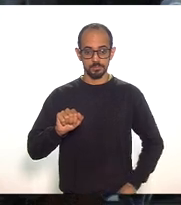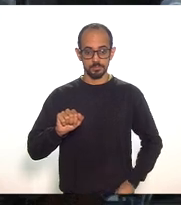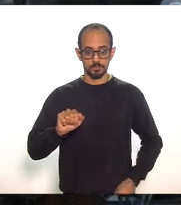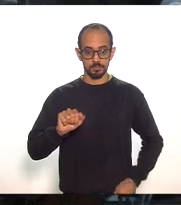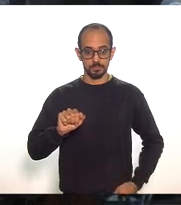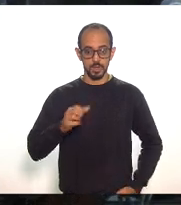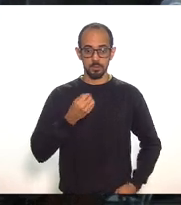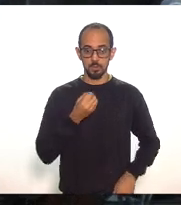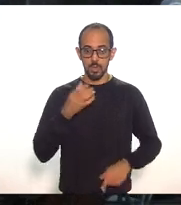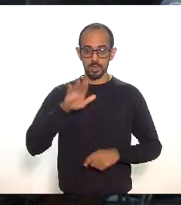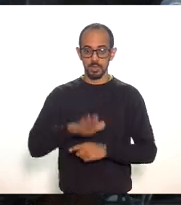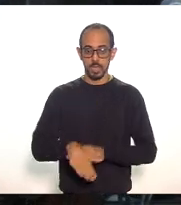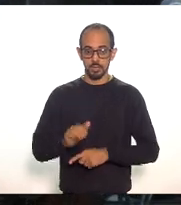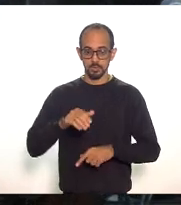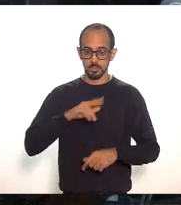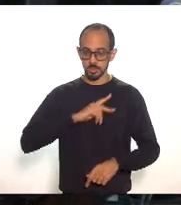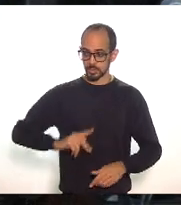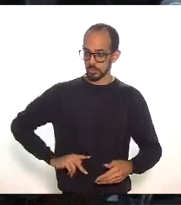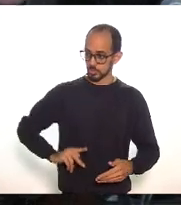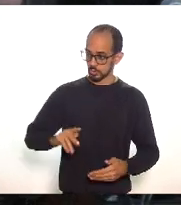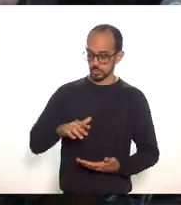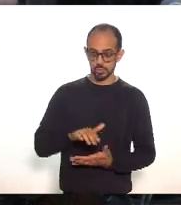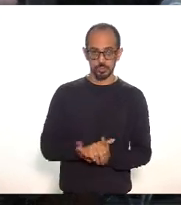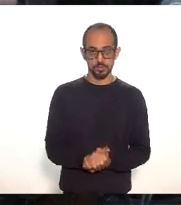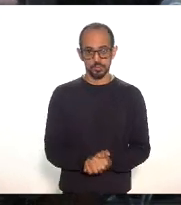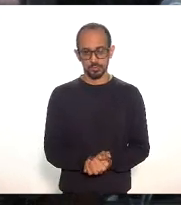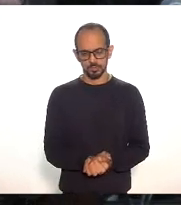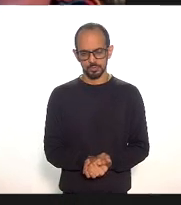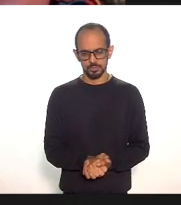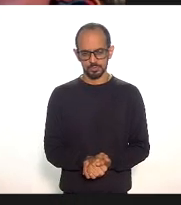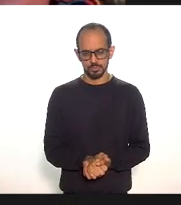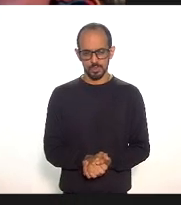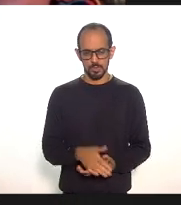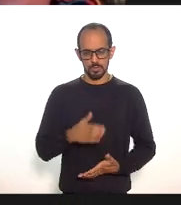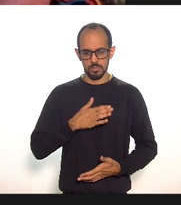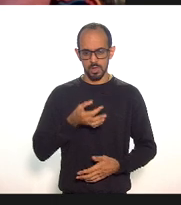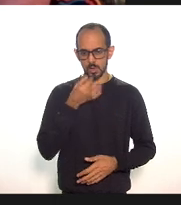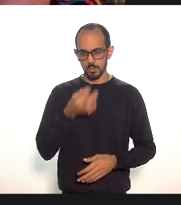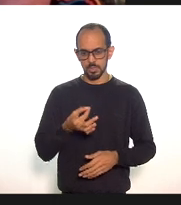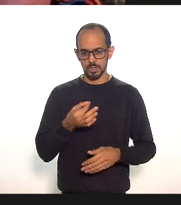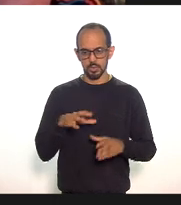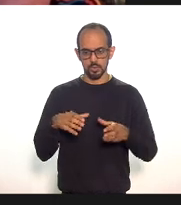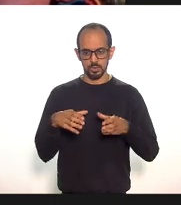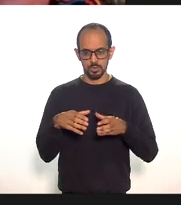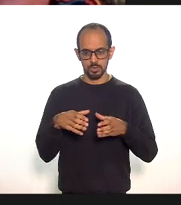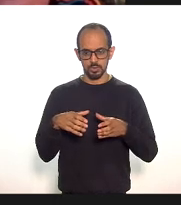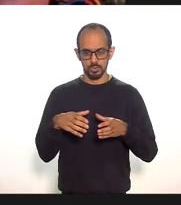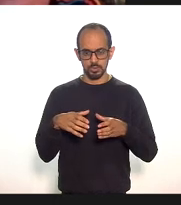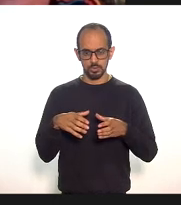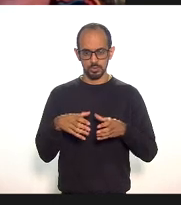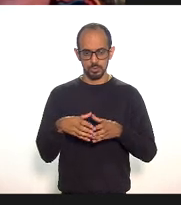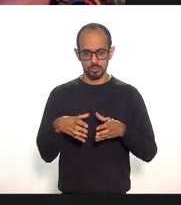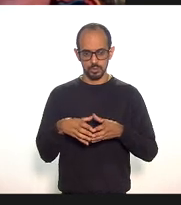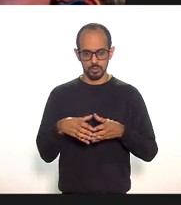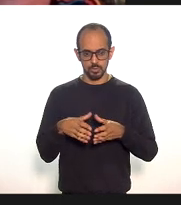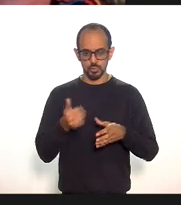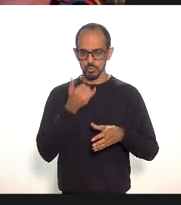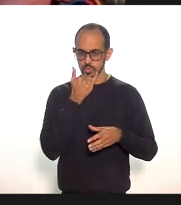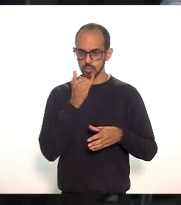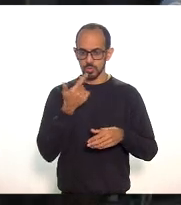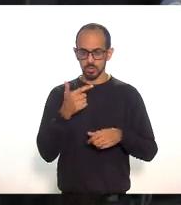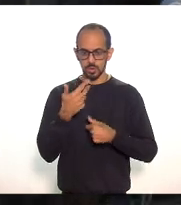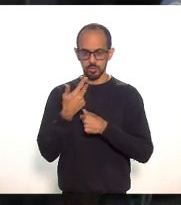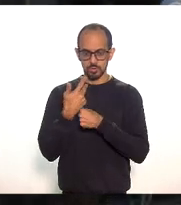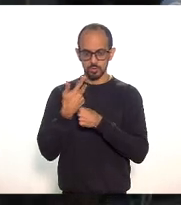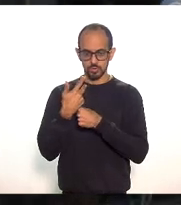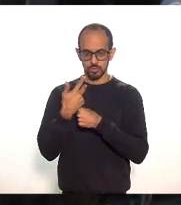Boa tarde, presidente. Boa tarde. O parecer da comissão... Só um minutinho que eu estou sem vídeo. Não, é para